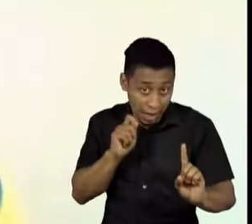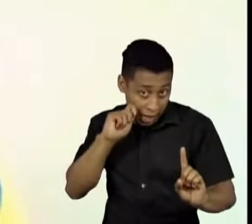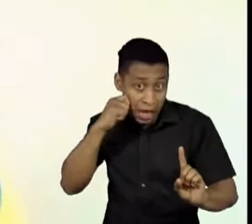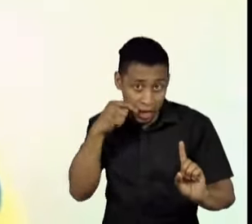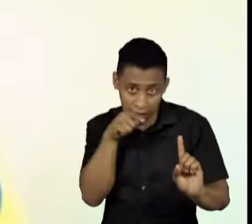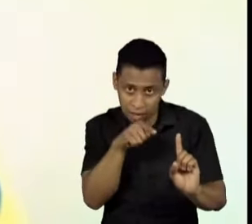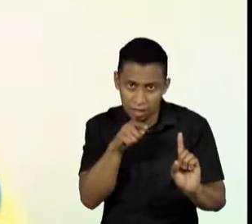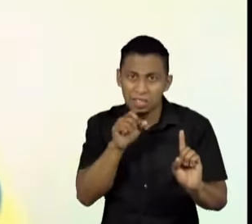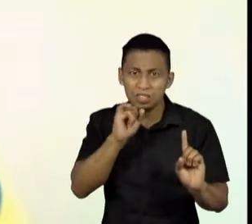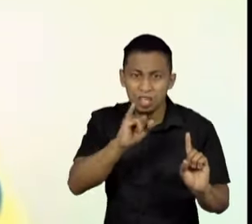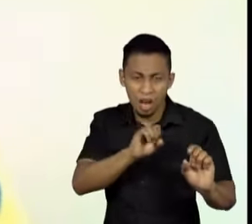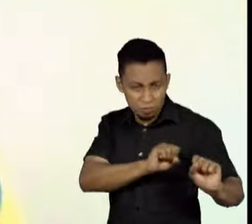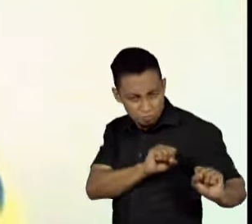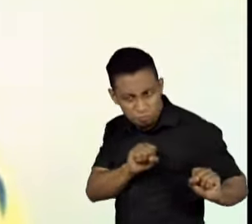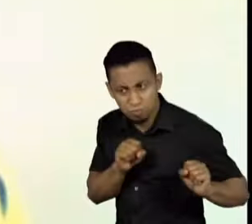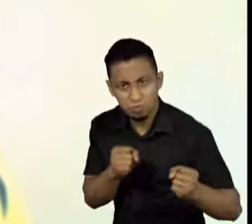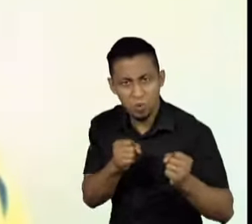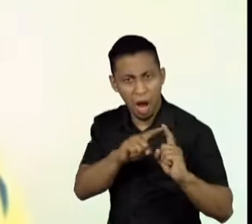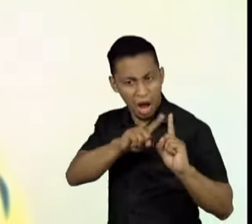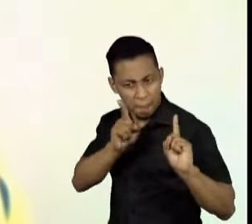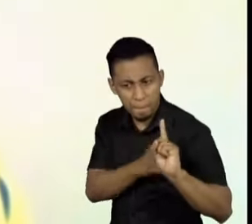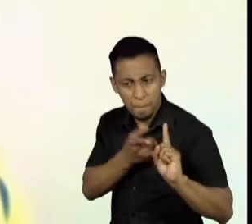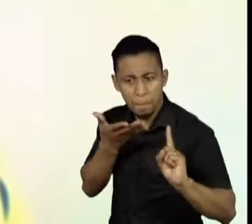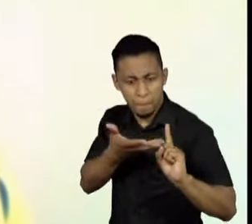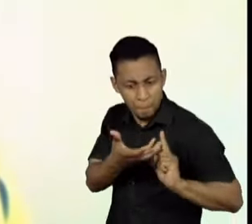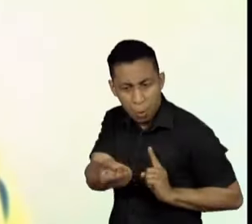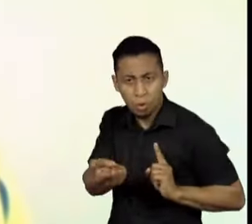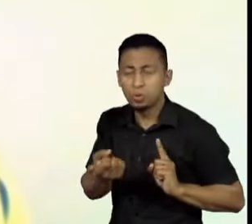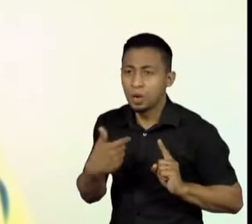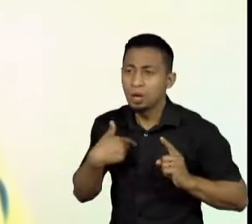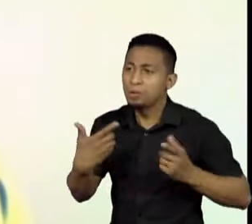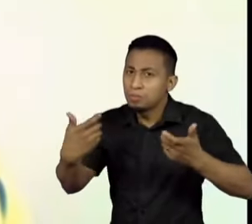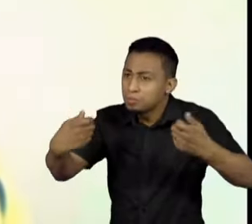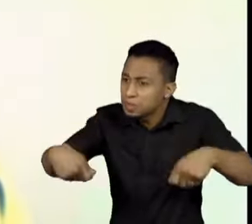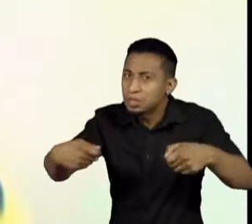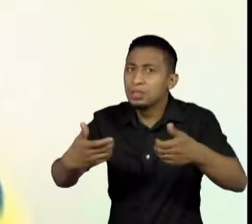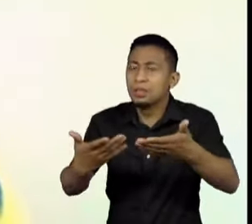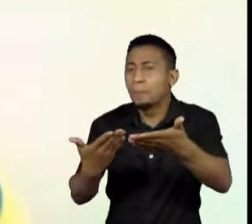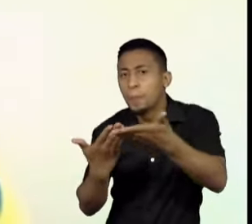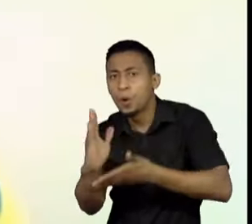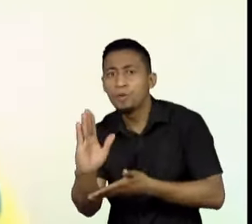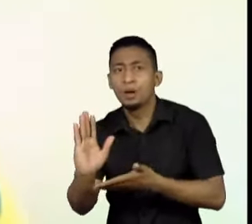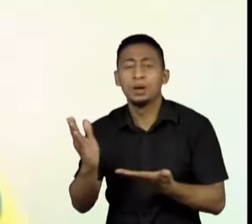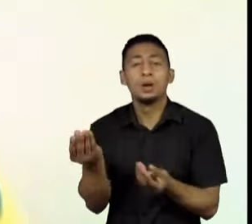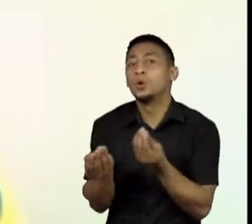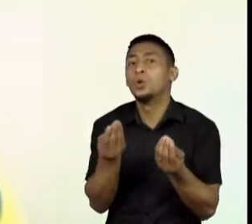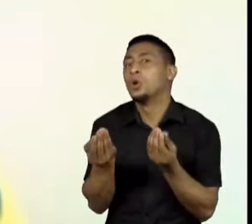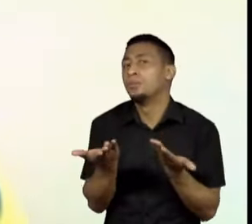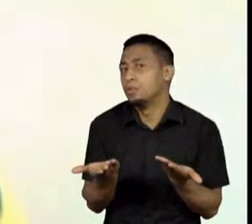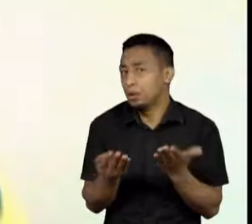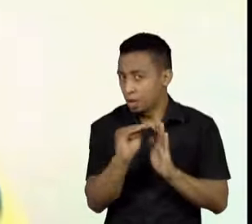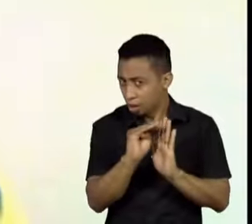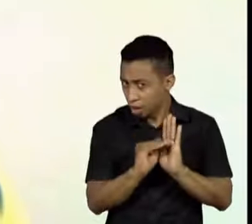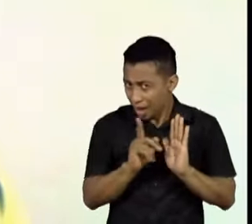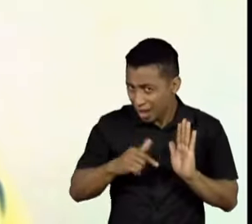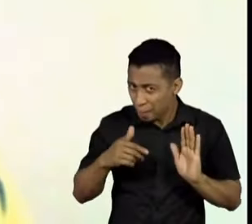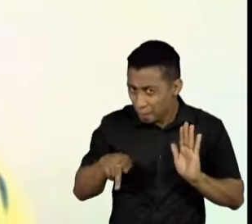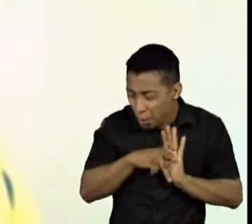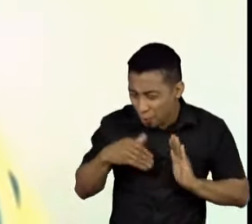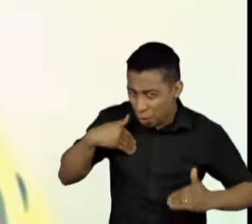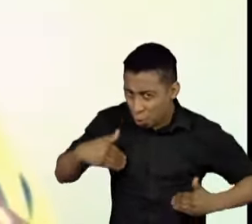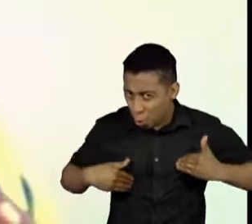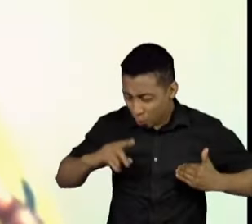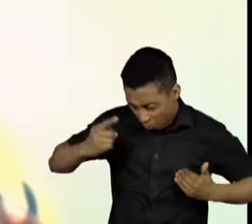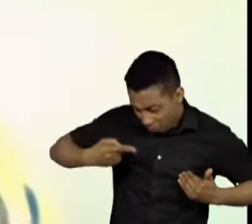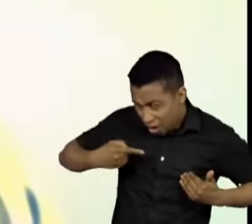elas reivindicam o aborto, se elas estão reivindicando a partir do fundamento de uma política de corpo, né? Até